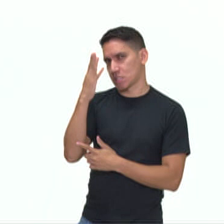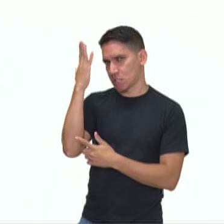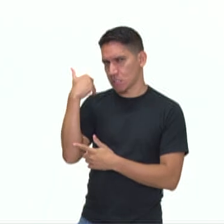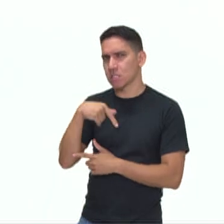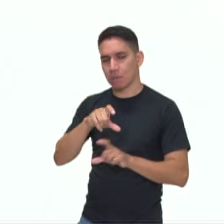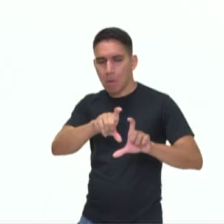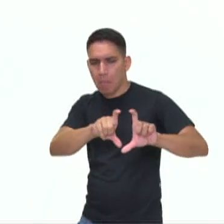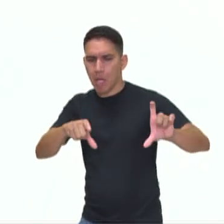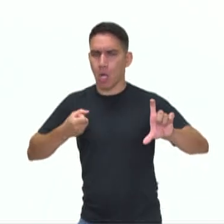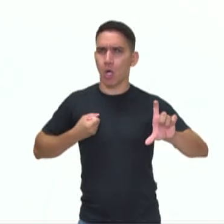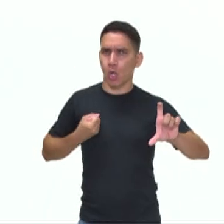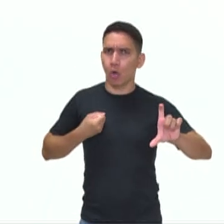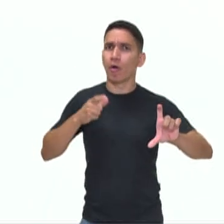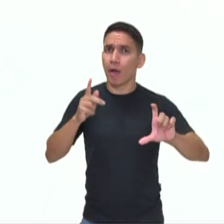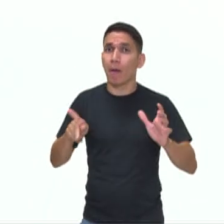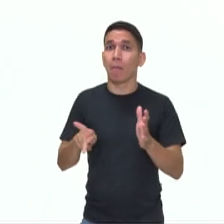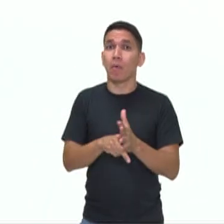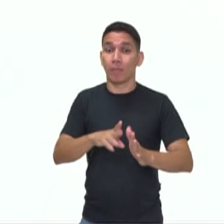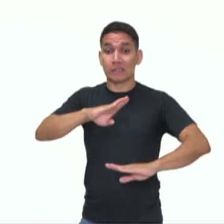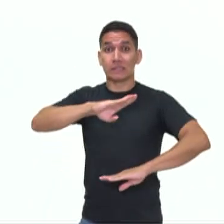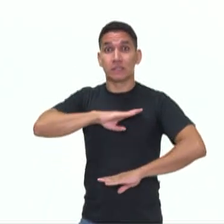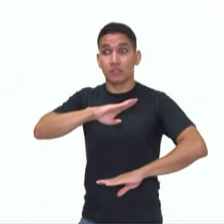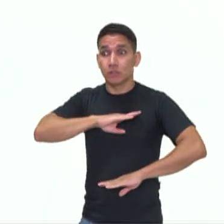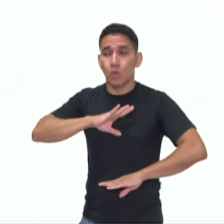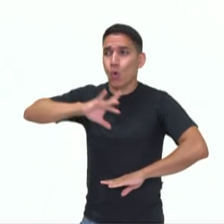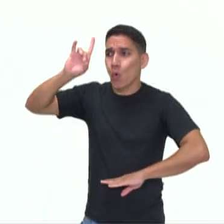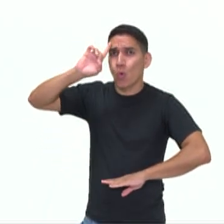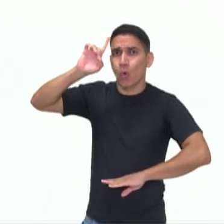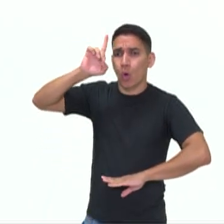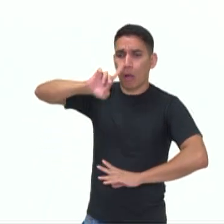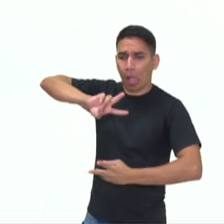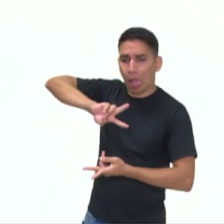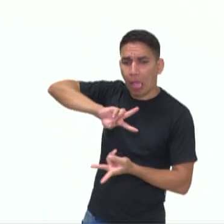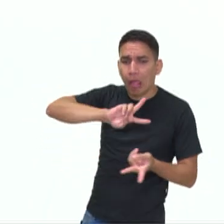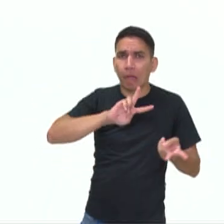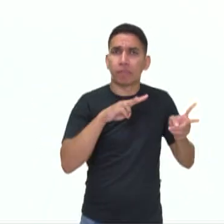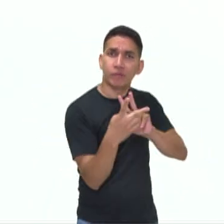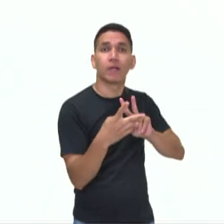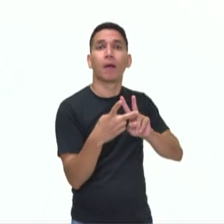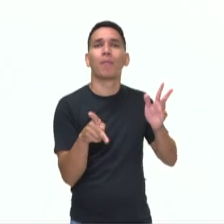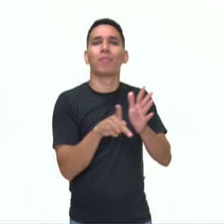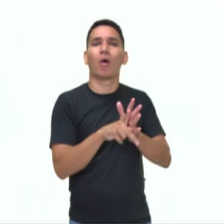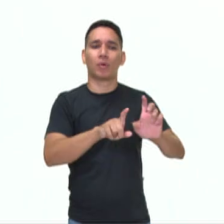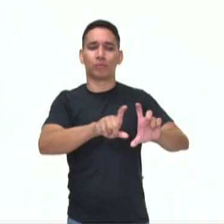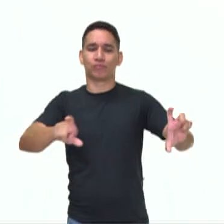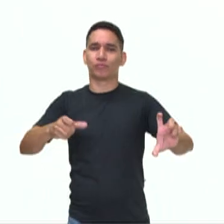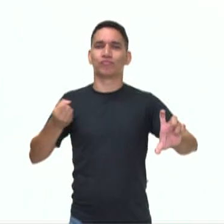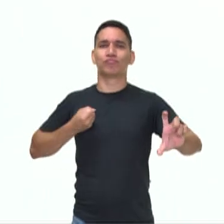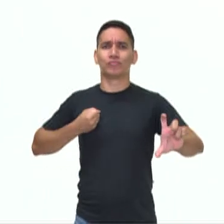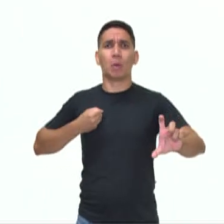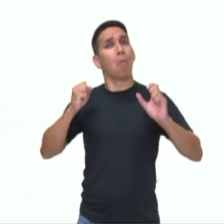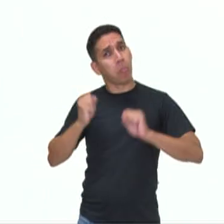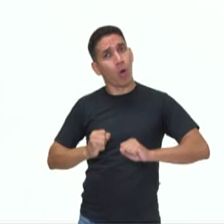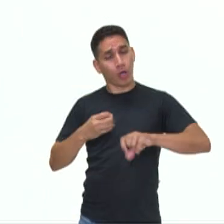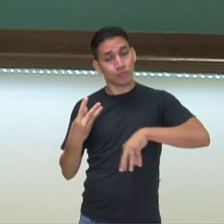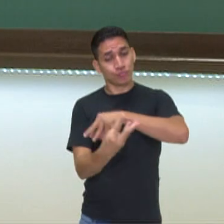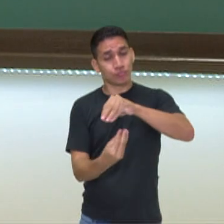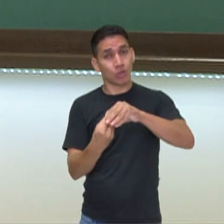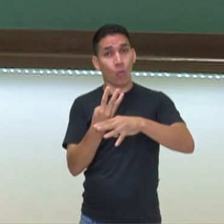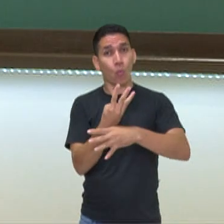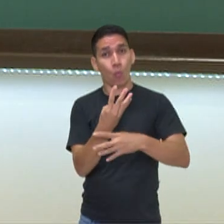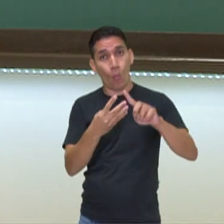expressões numéricas são traduções de situações cotidianas e podem envolver as 4 operações básicas?